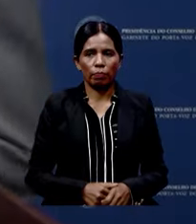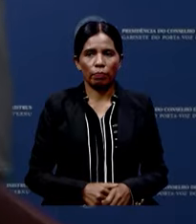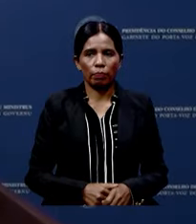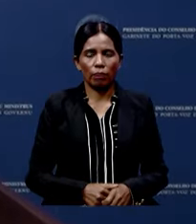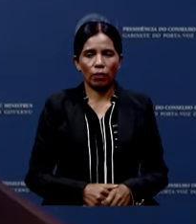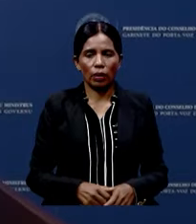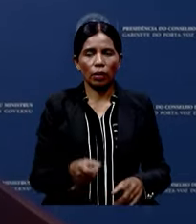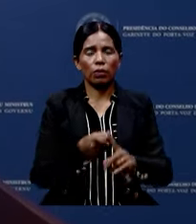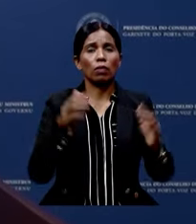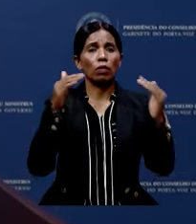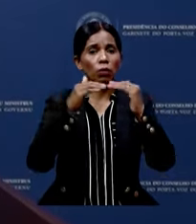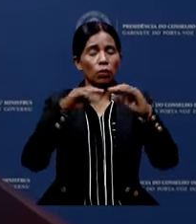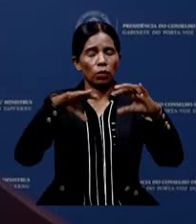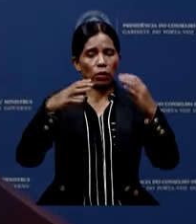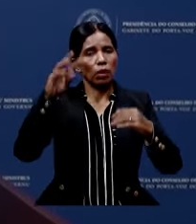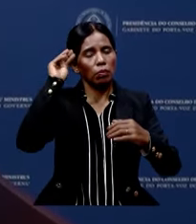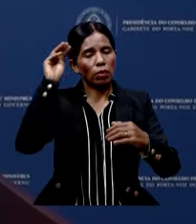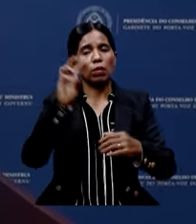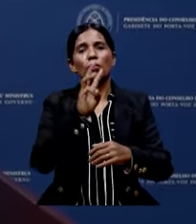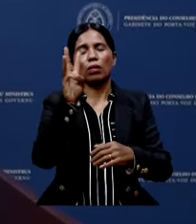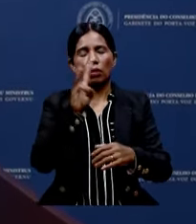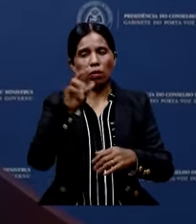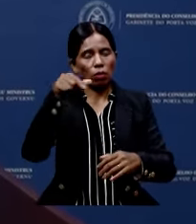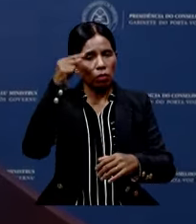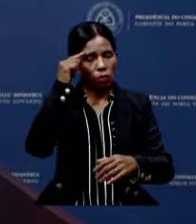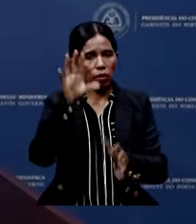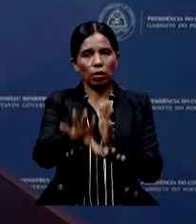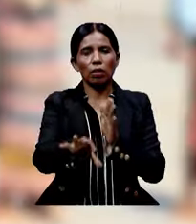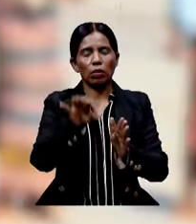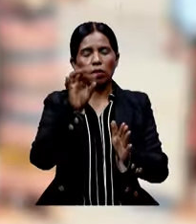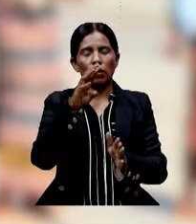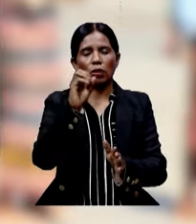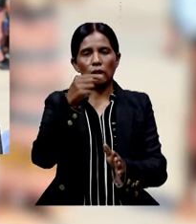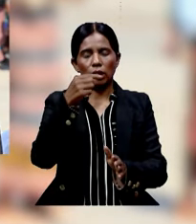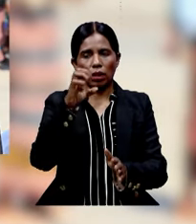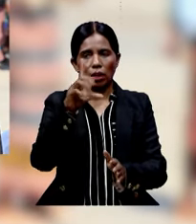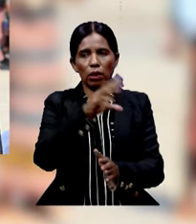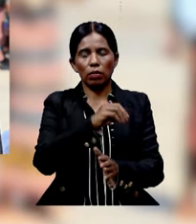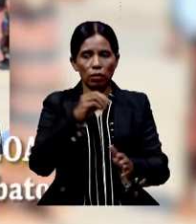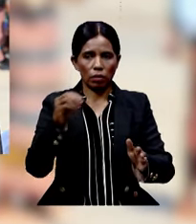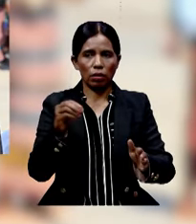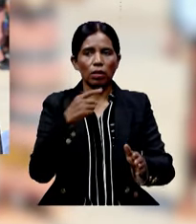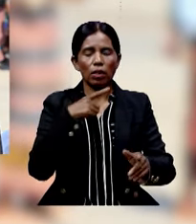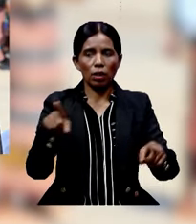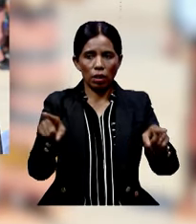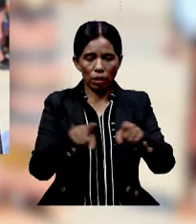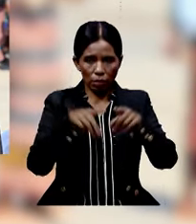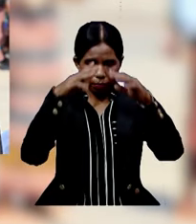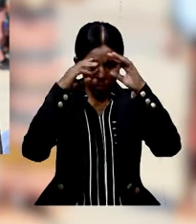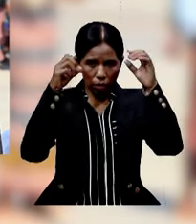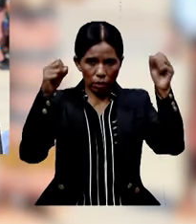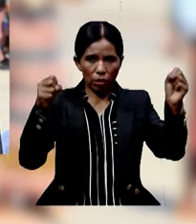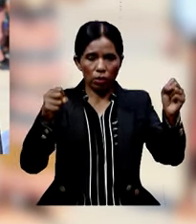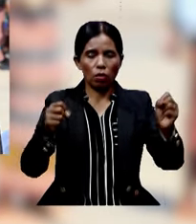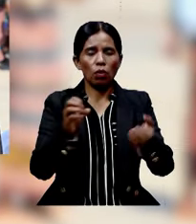Le husi reunião conselho ministro quarta ne governo nomeia Rosero Tiago de Fátima Lobato hanesan presidente e